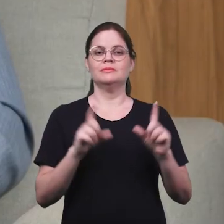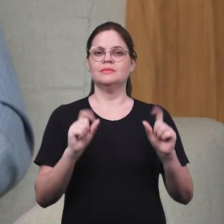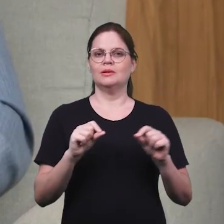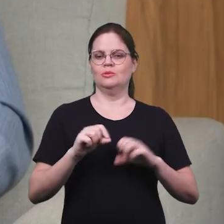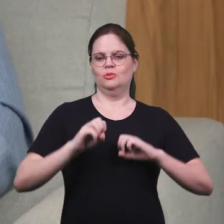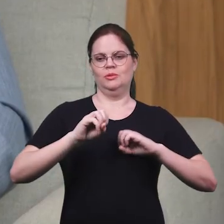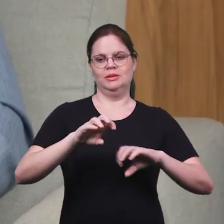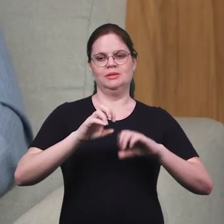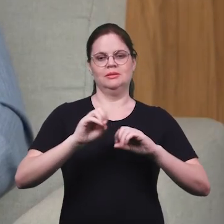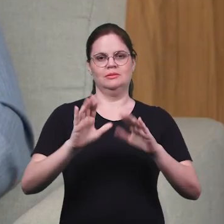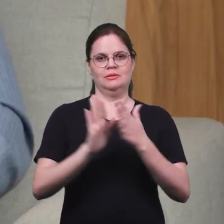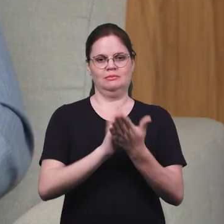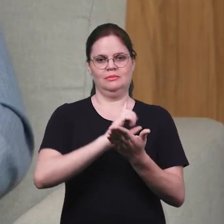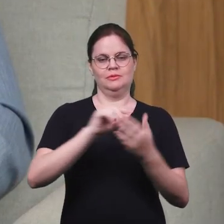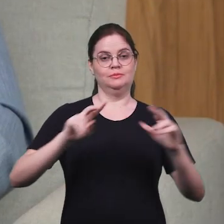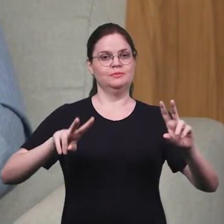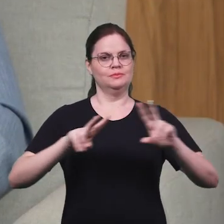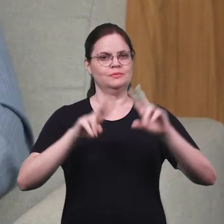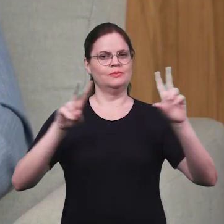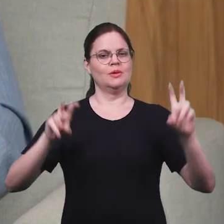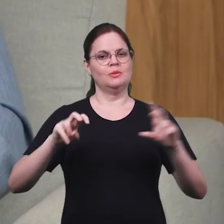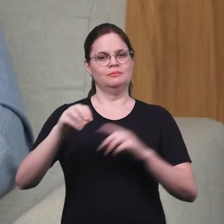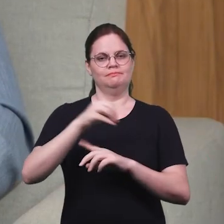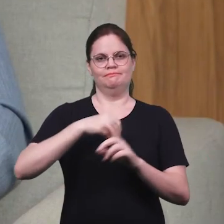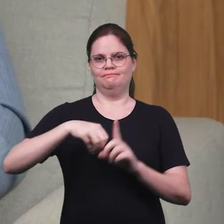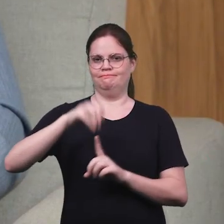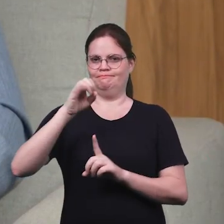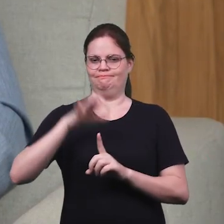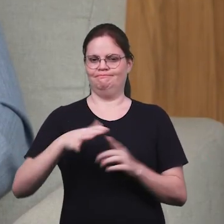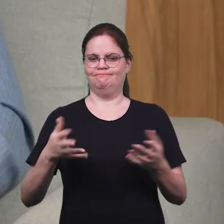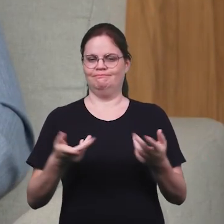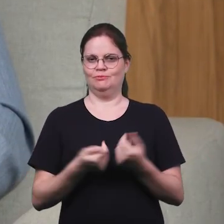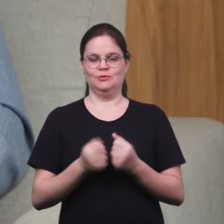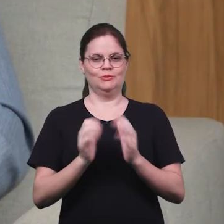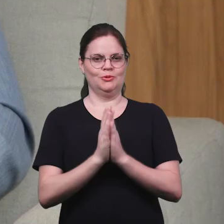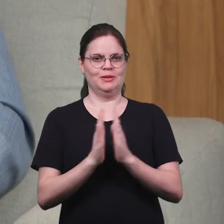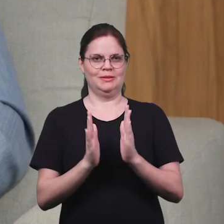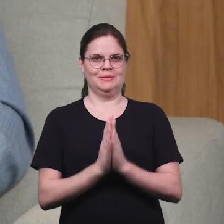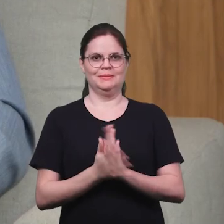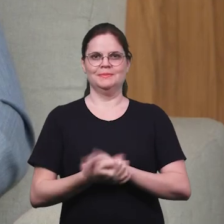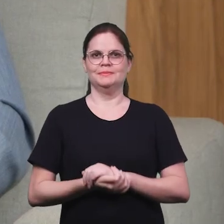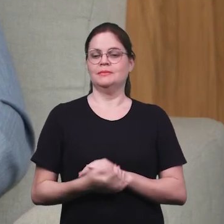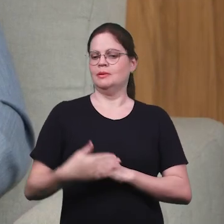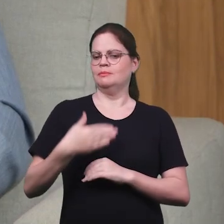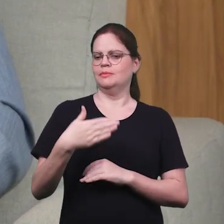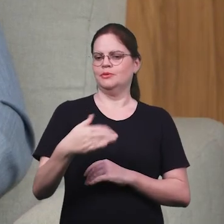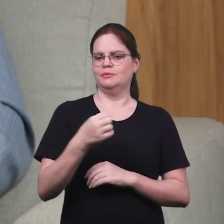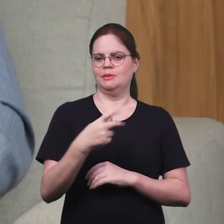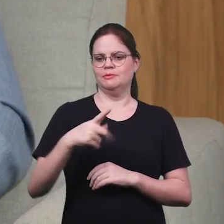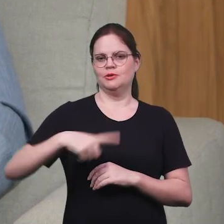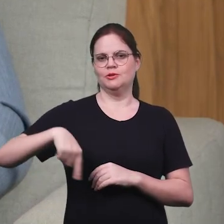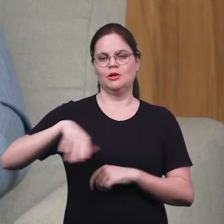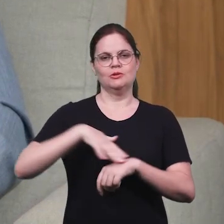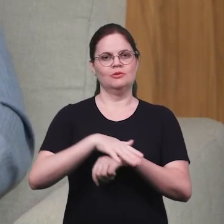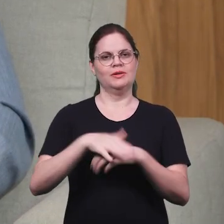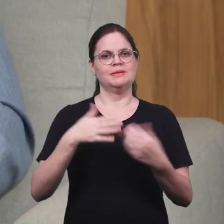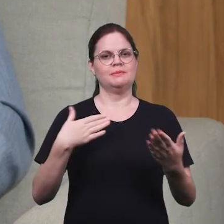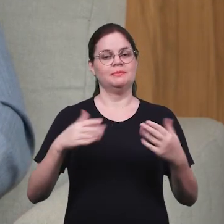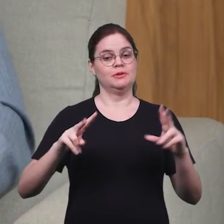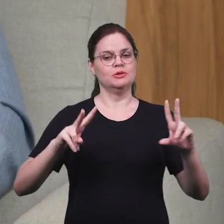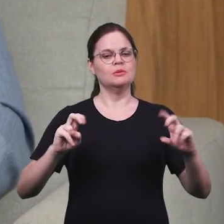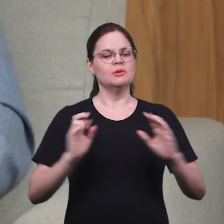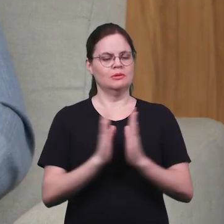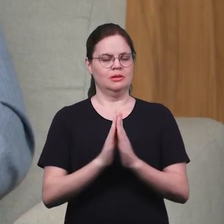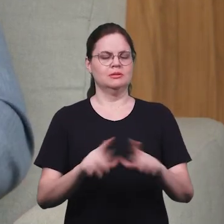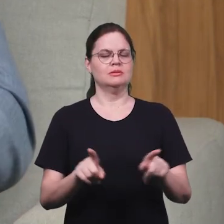também os ensinos da Palavra de Deus a respeito deste recurso da graça, a oração. No próximo episódio vamos falar ainda